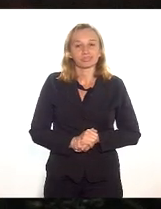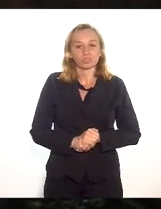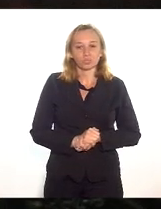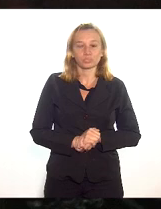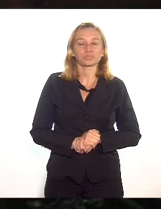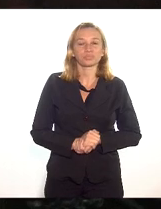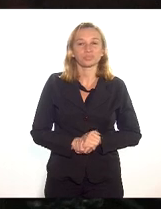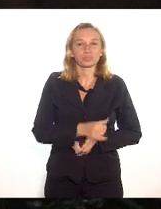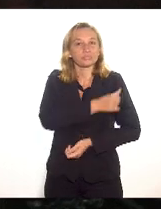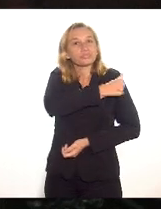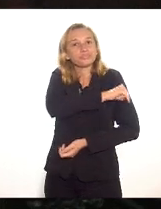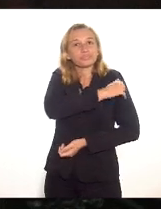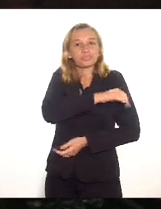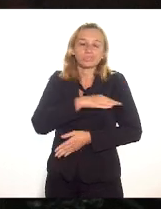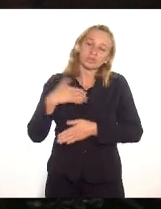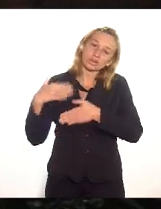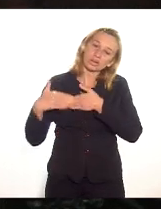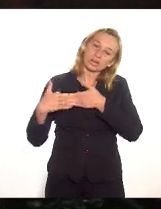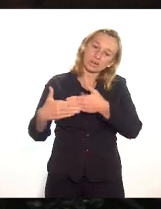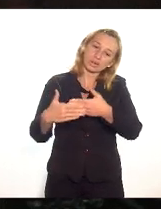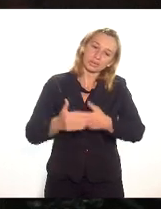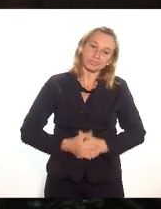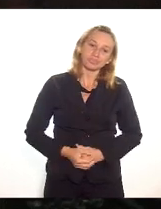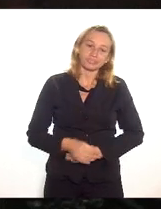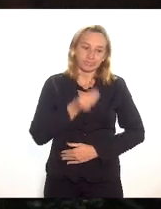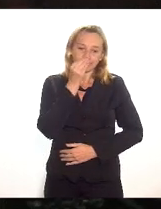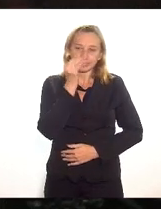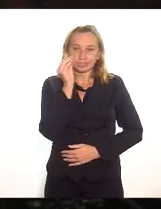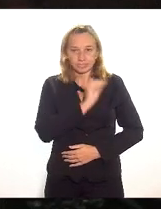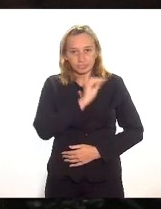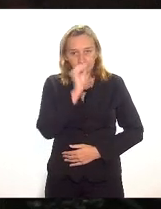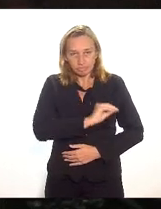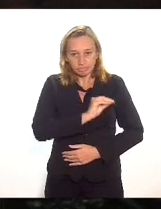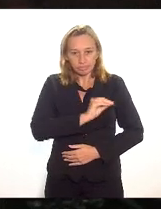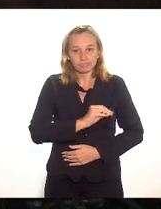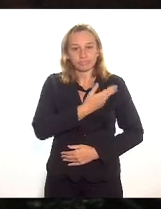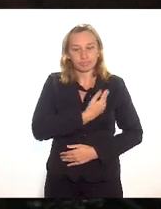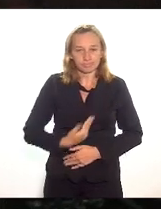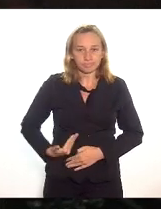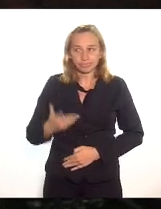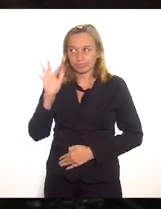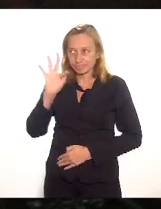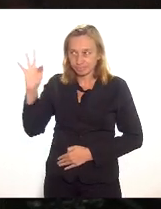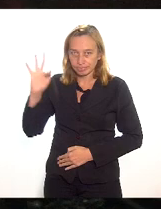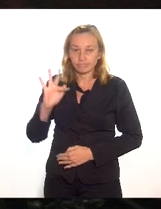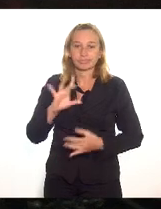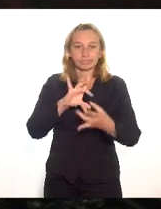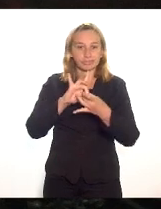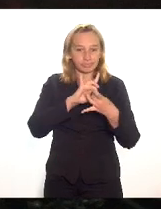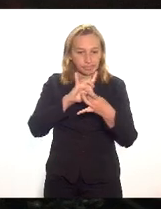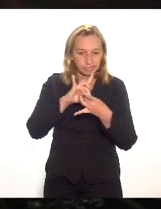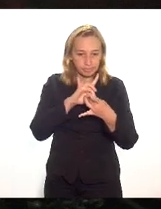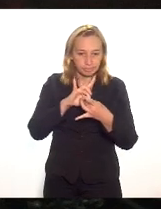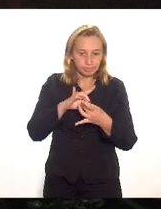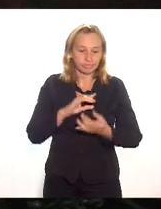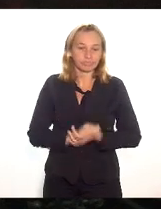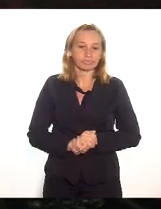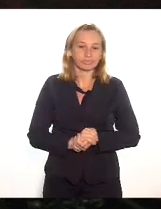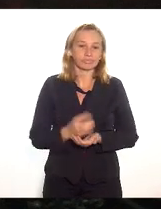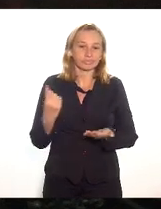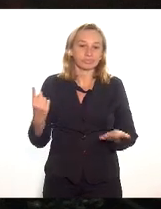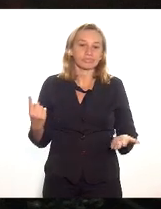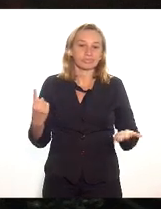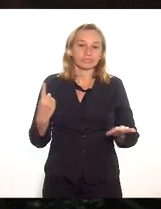O Rio de Janeiro, ao longo dos anos, vem sendo desrespeitado pelo governo federal, pela União, por esse pacto